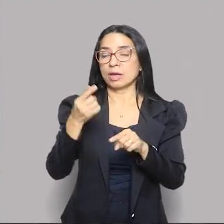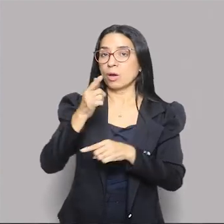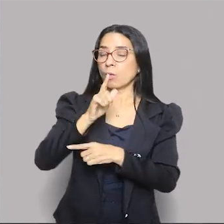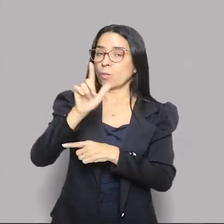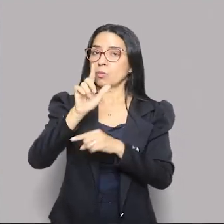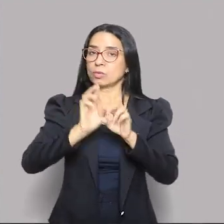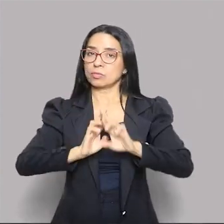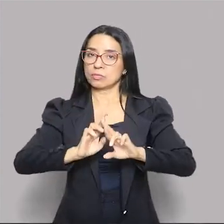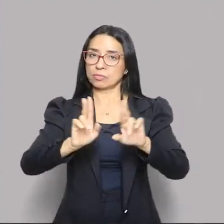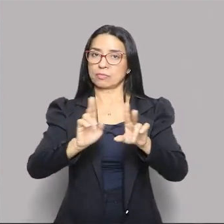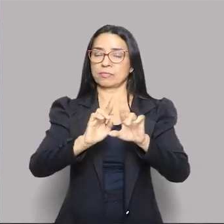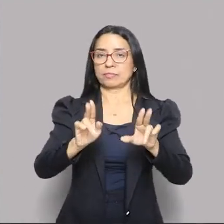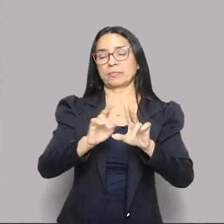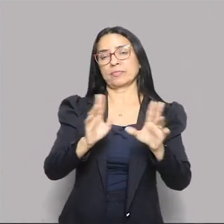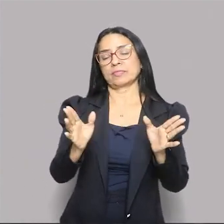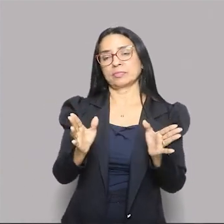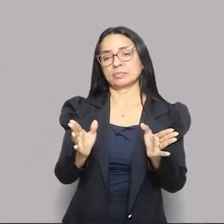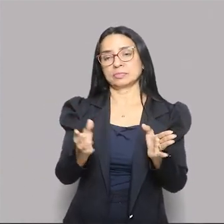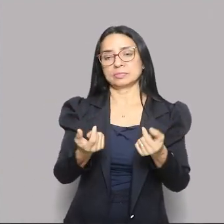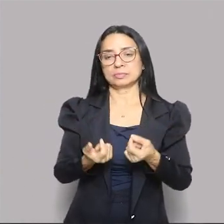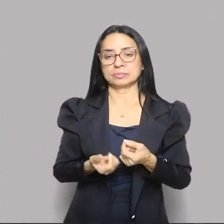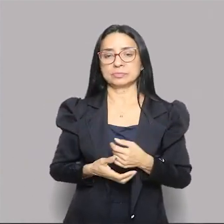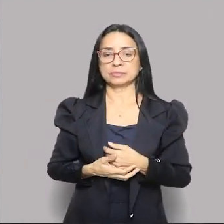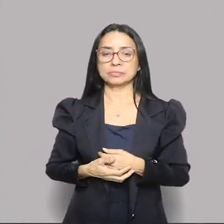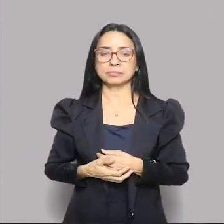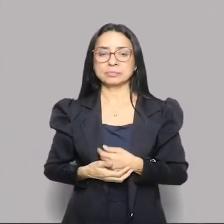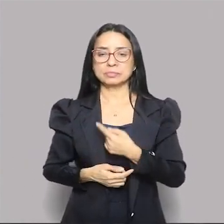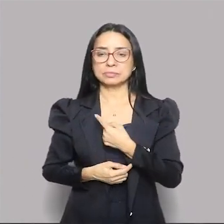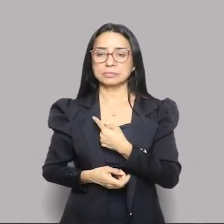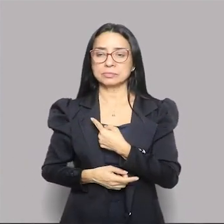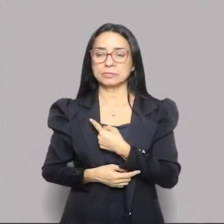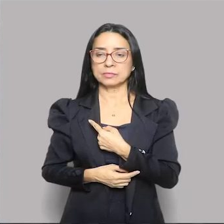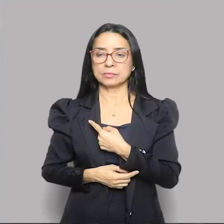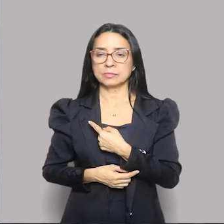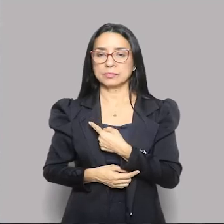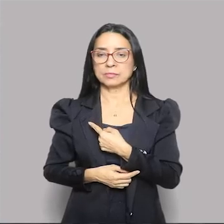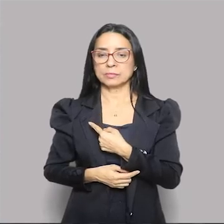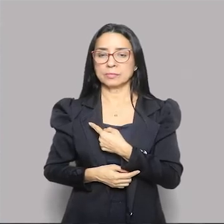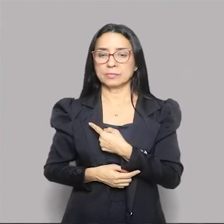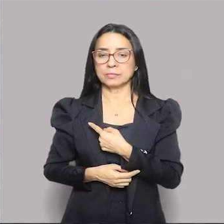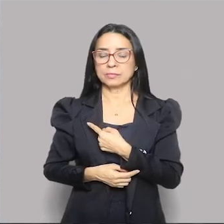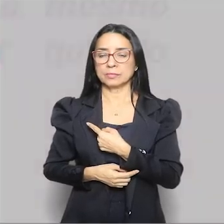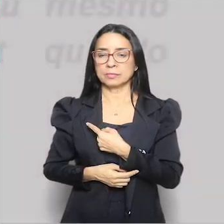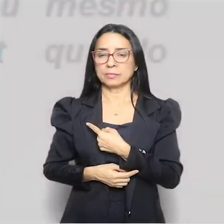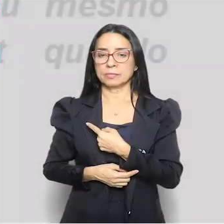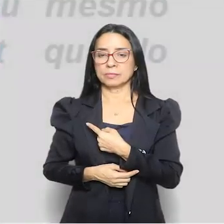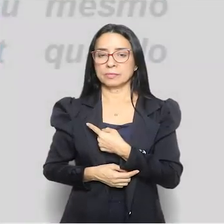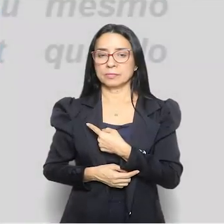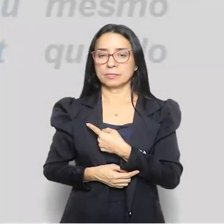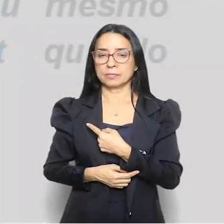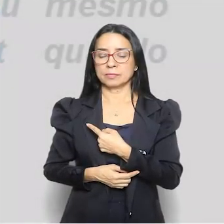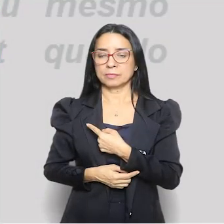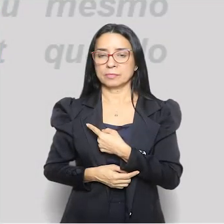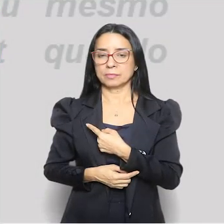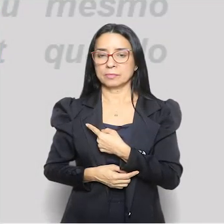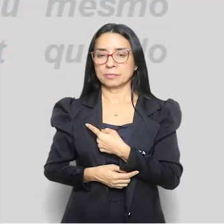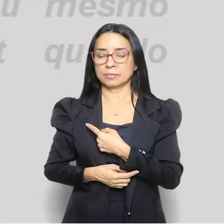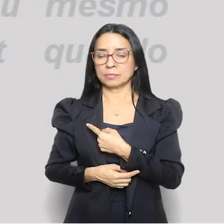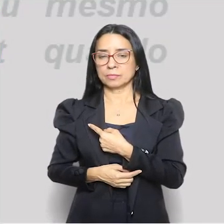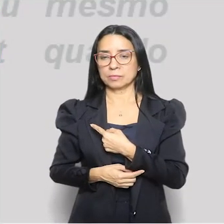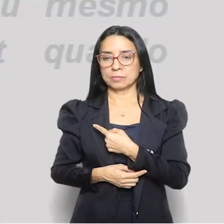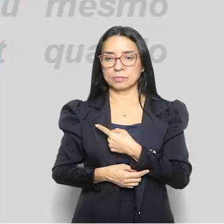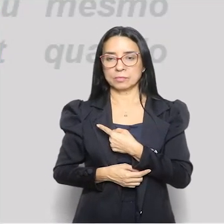outra possibilidade de eu colocar o epíteto. Eu coloco o epíteto depois, eu coloquei o nome dele antes, ó,